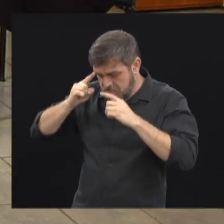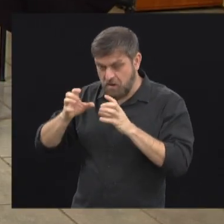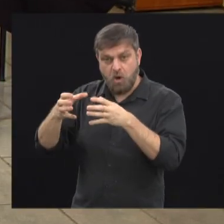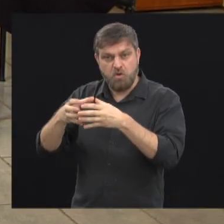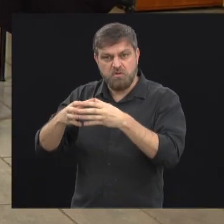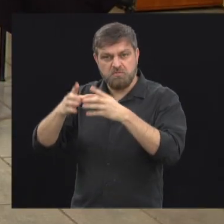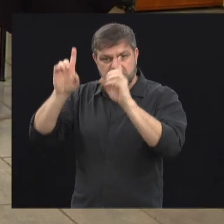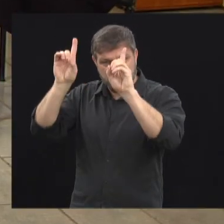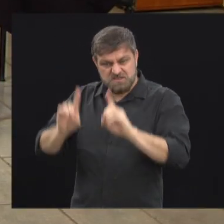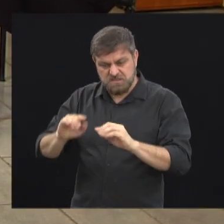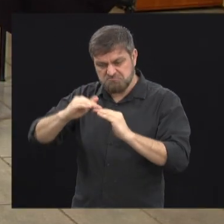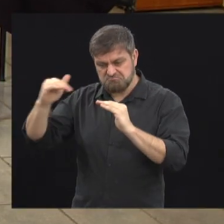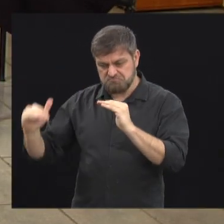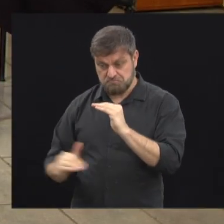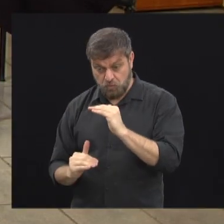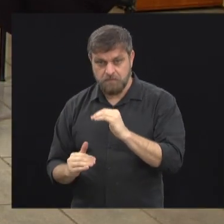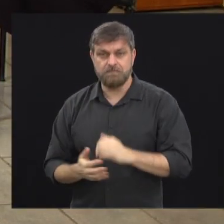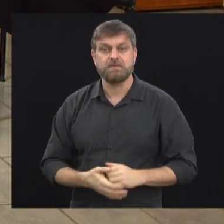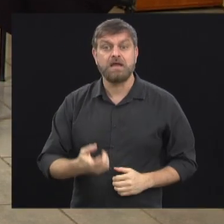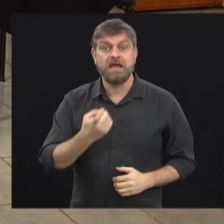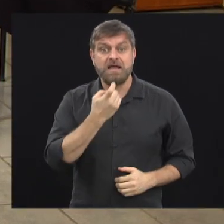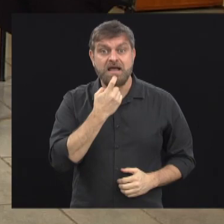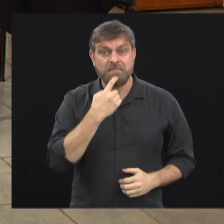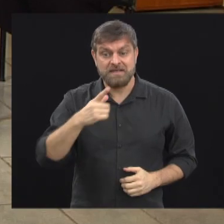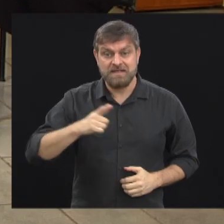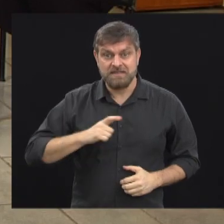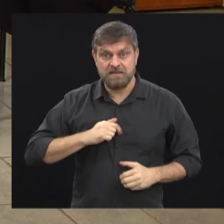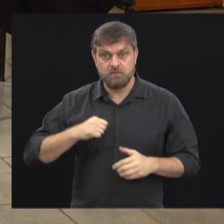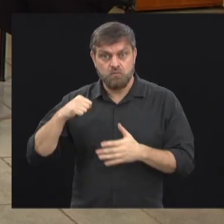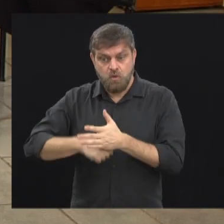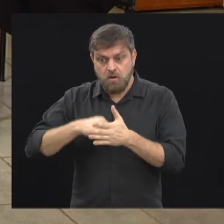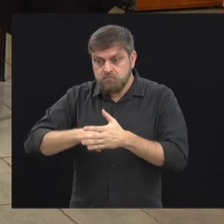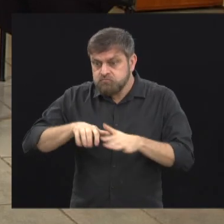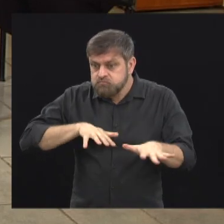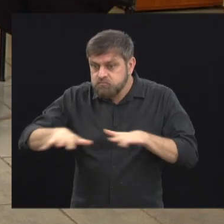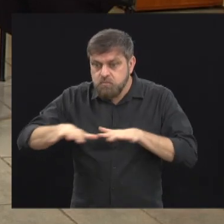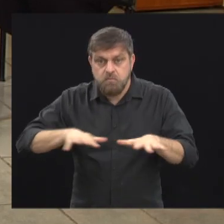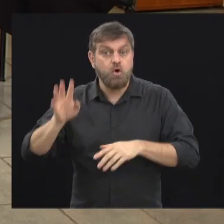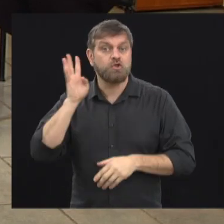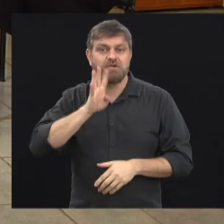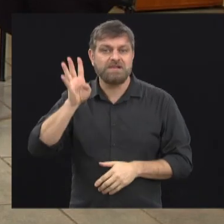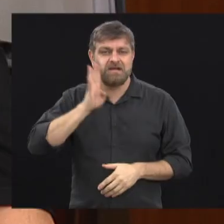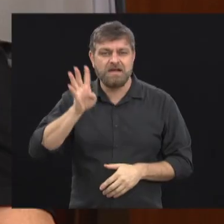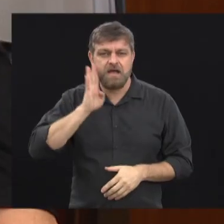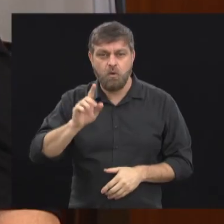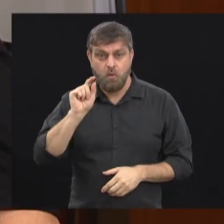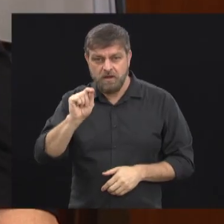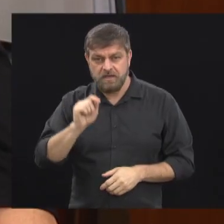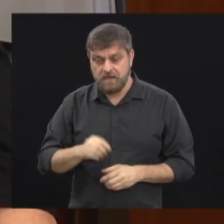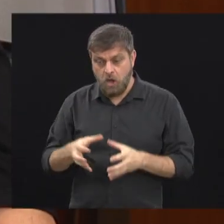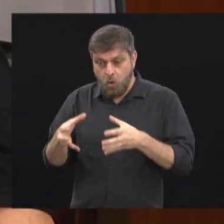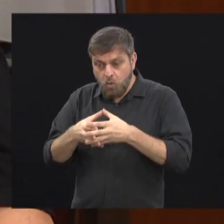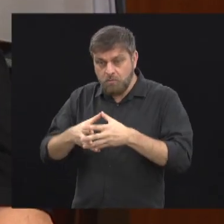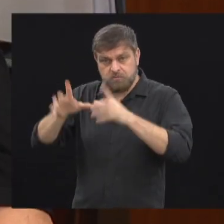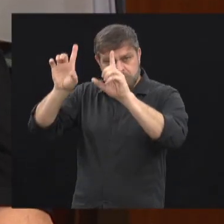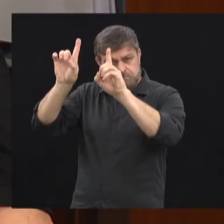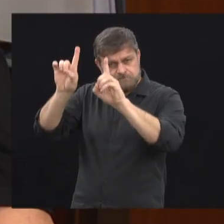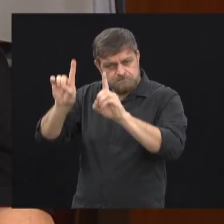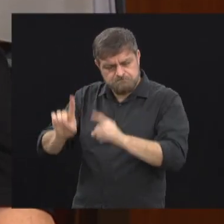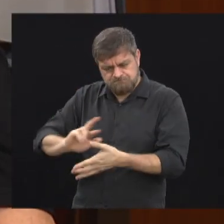Mas em Campinas aconteceu um movimento muito legal em que as pessoas com